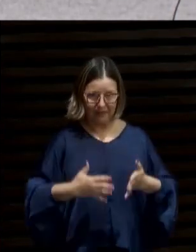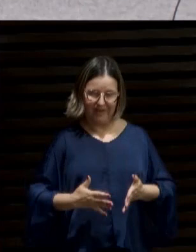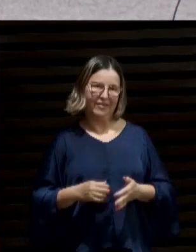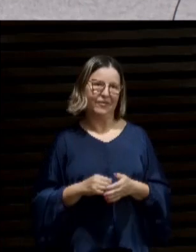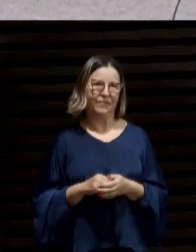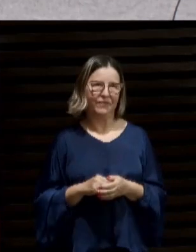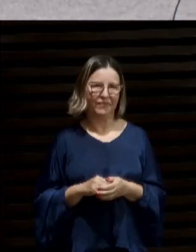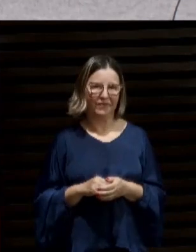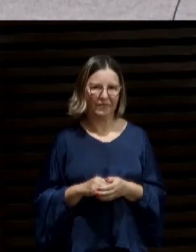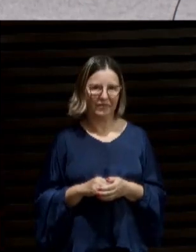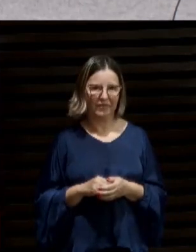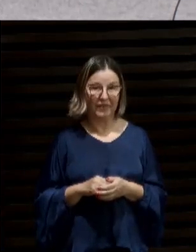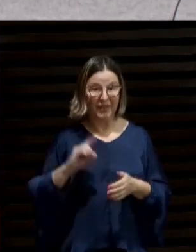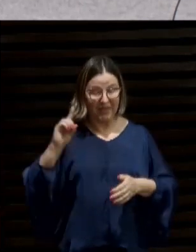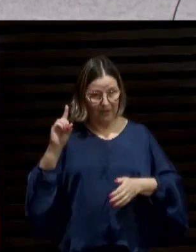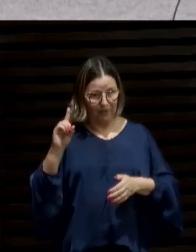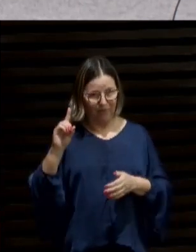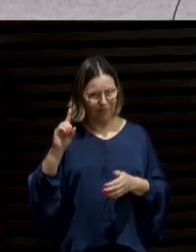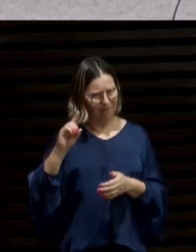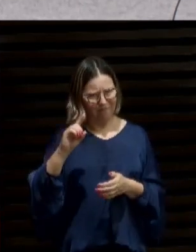tem obrigação de salvar ninguém.